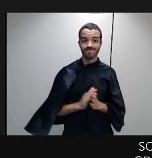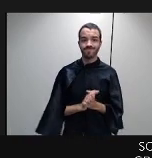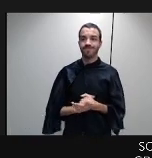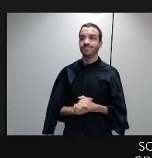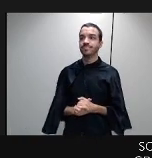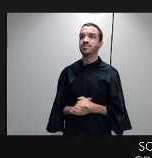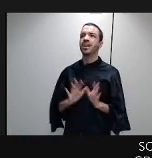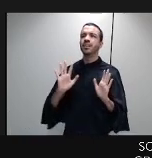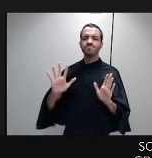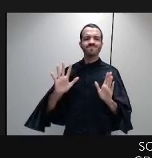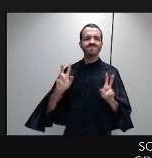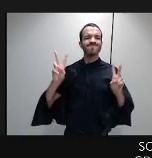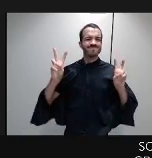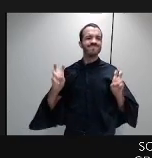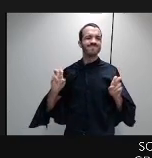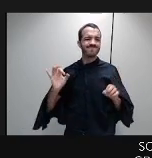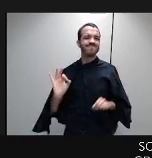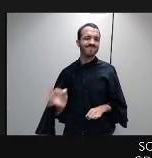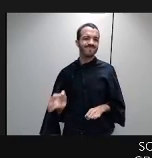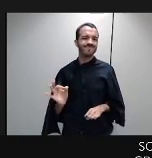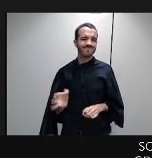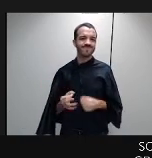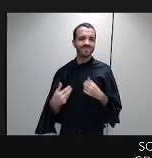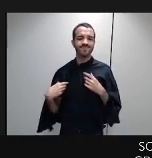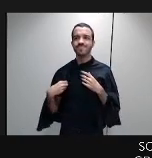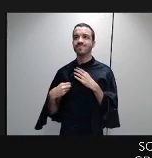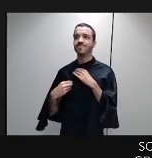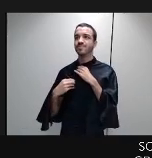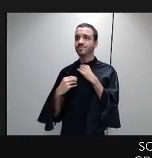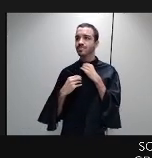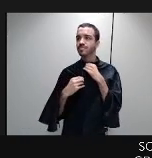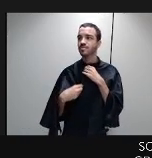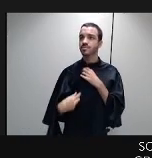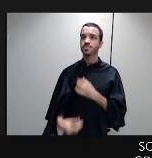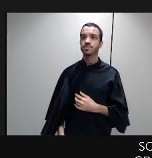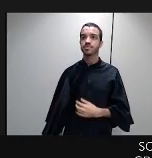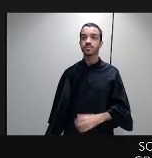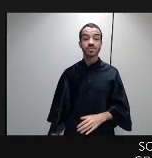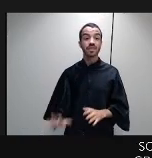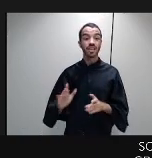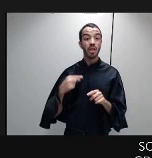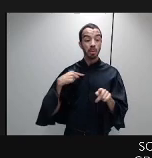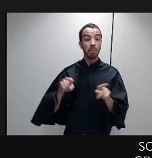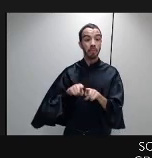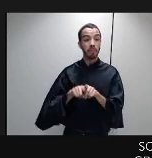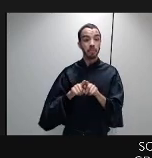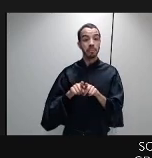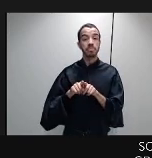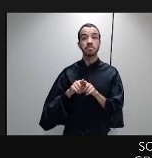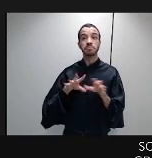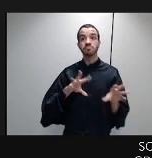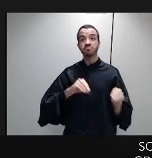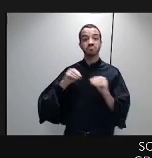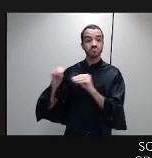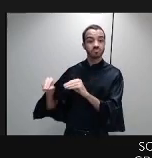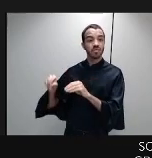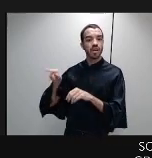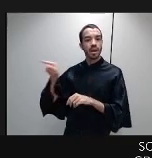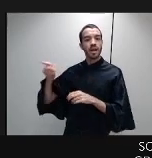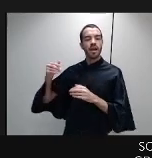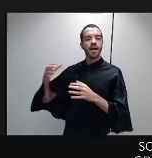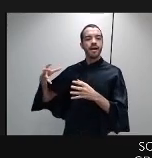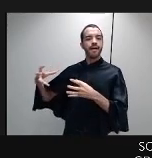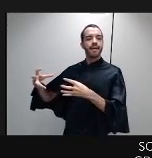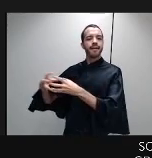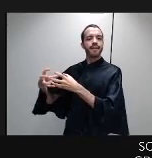questão eu tinha até a metade isso eu também tinha passado para o gabinete do ministro Napoleão É